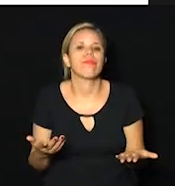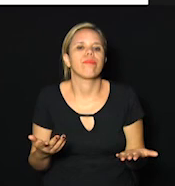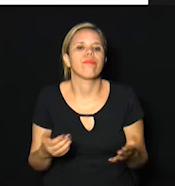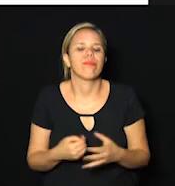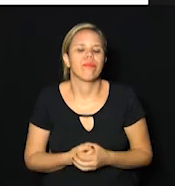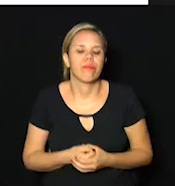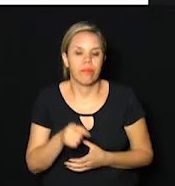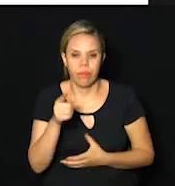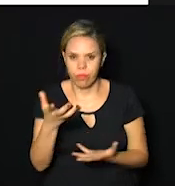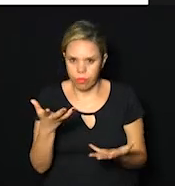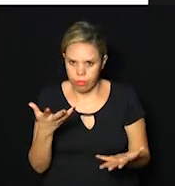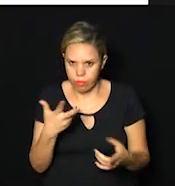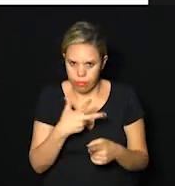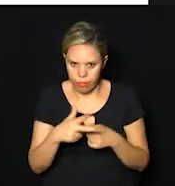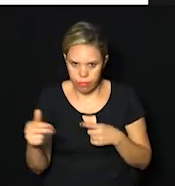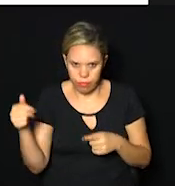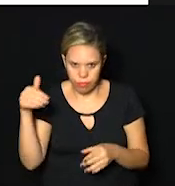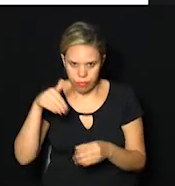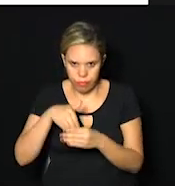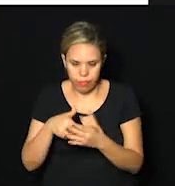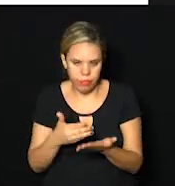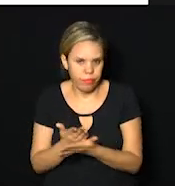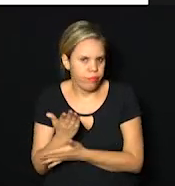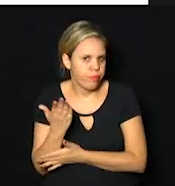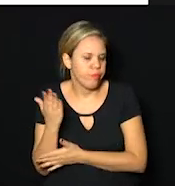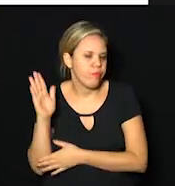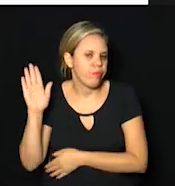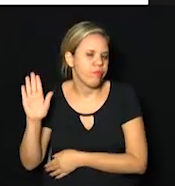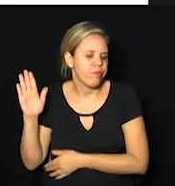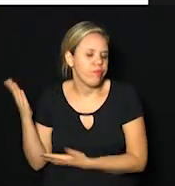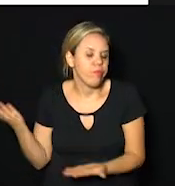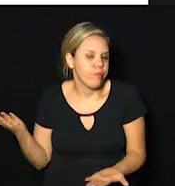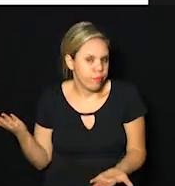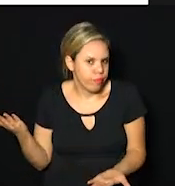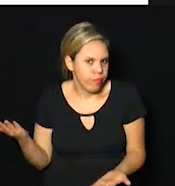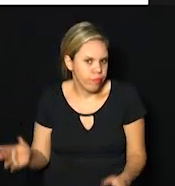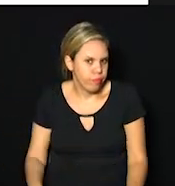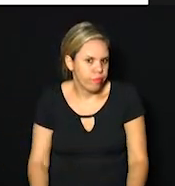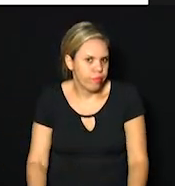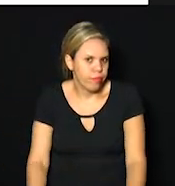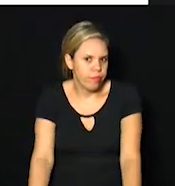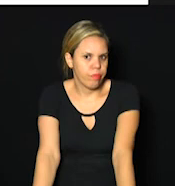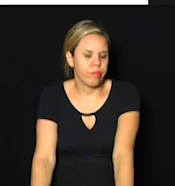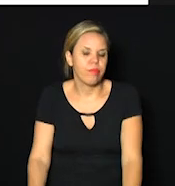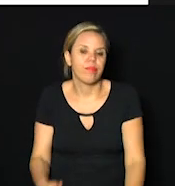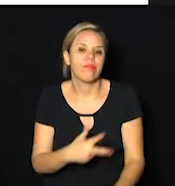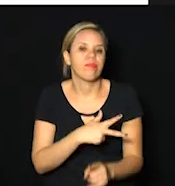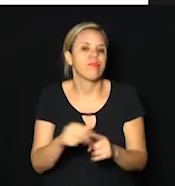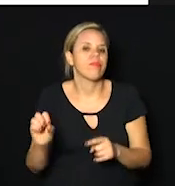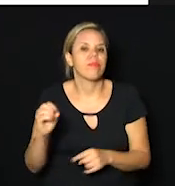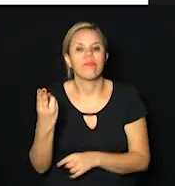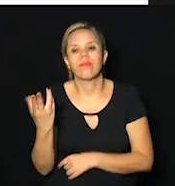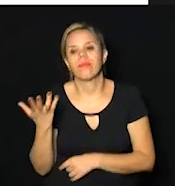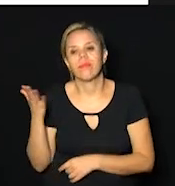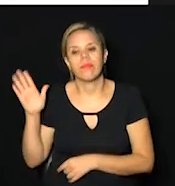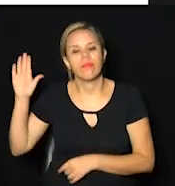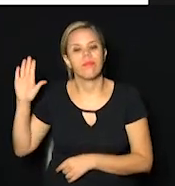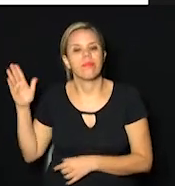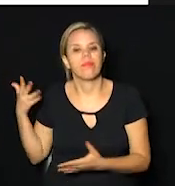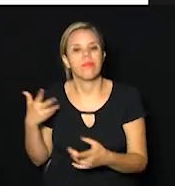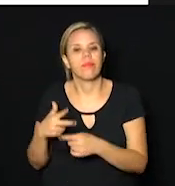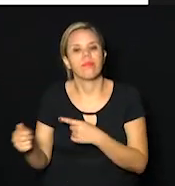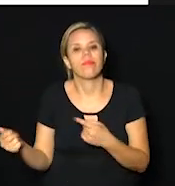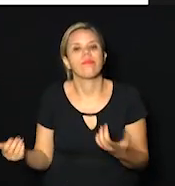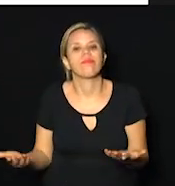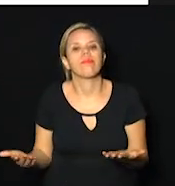Você quer vencer ou quer ser eleito? Vocês já se fizeram essa pergunta? Se você é candidato, se você trabalha